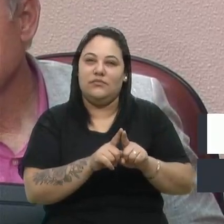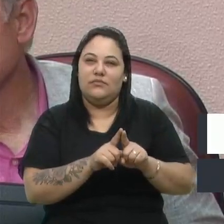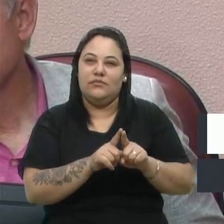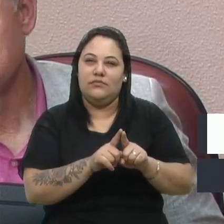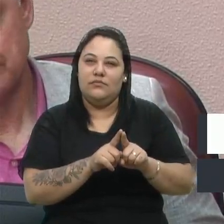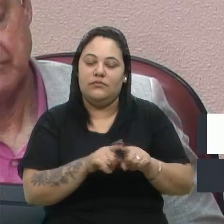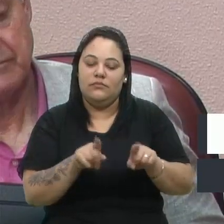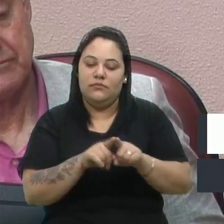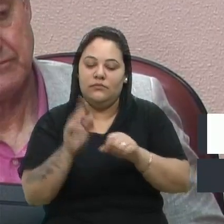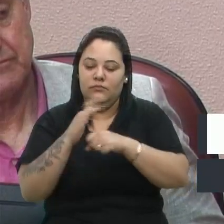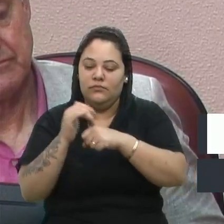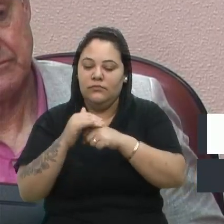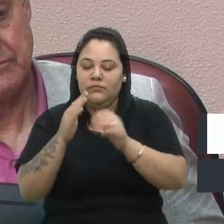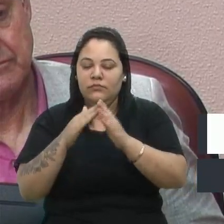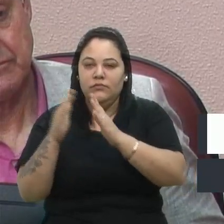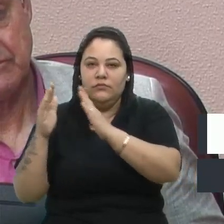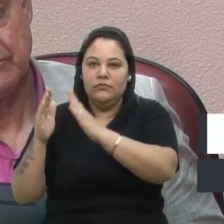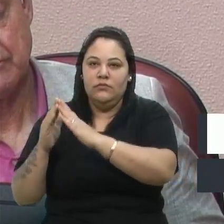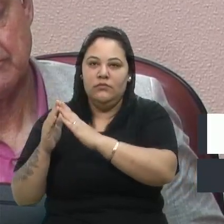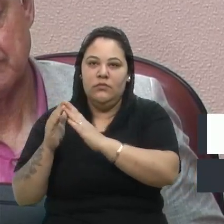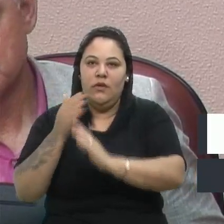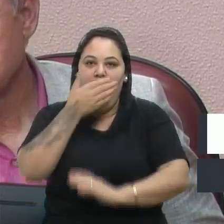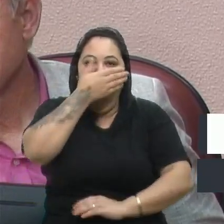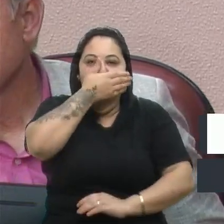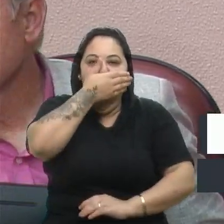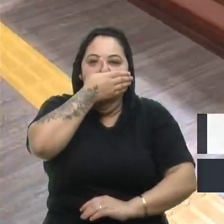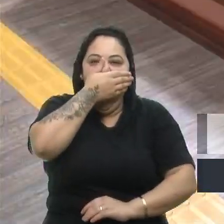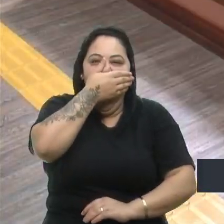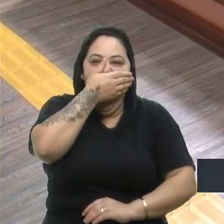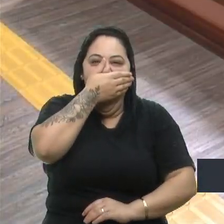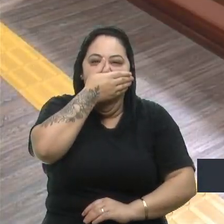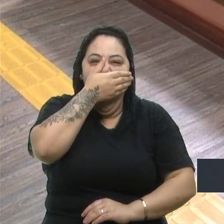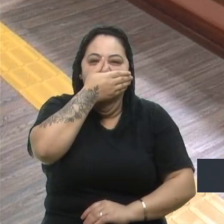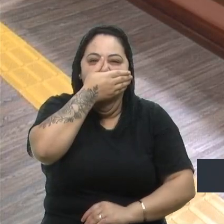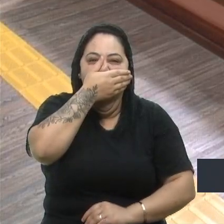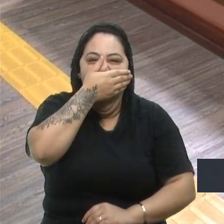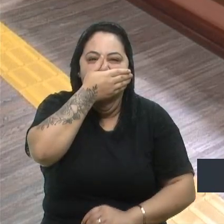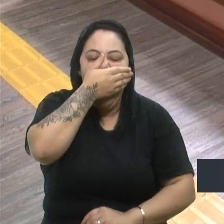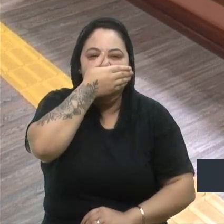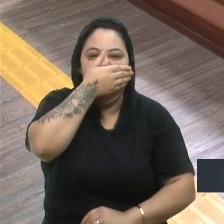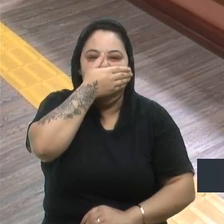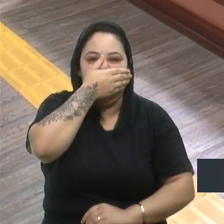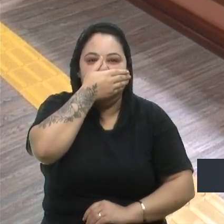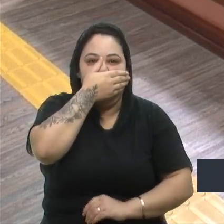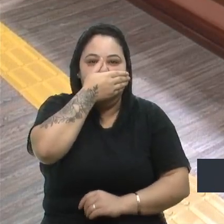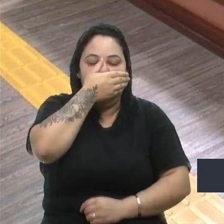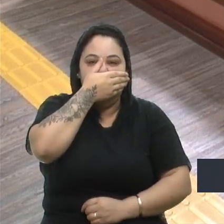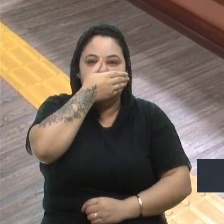a gente perde. É esse o registro, senhor presidente. Obrigado. Encerradas as pequenas comunicações.